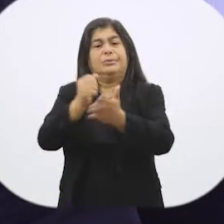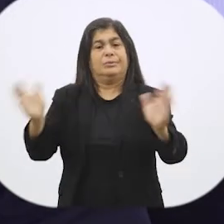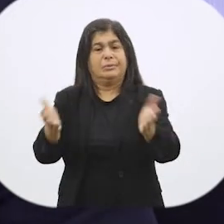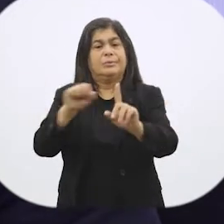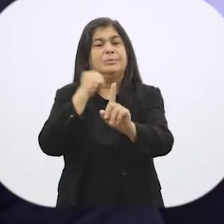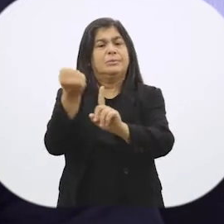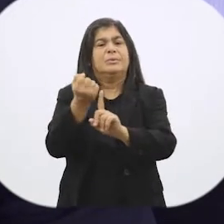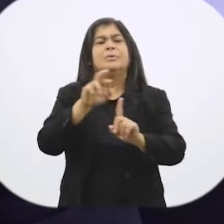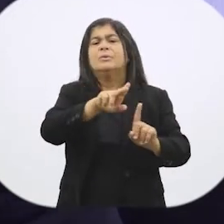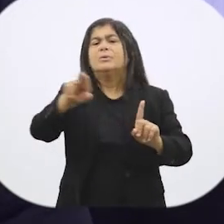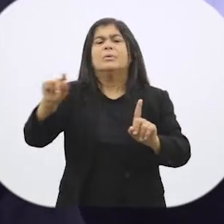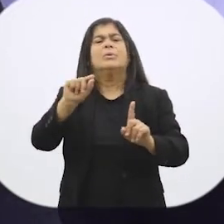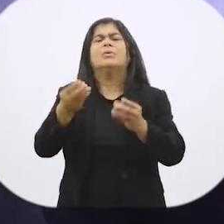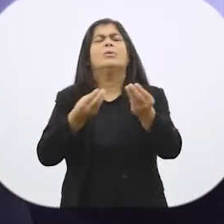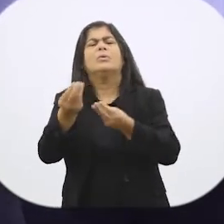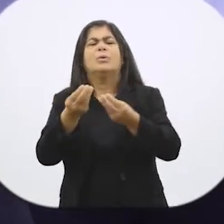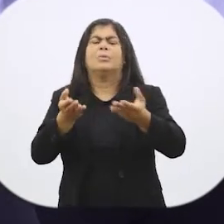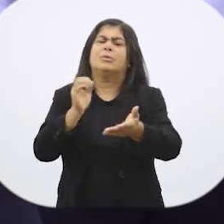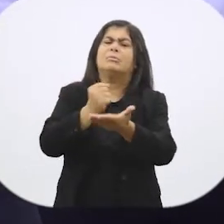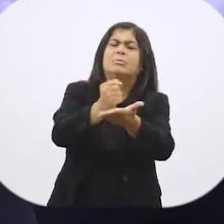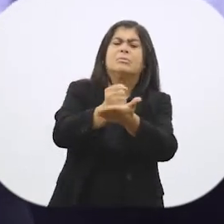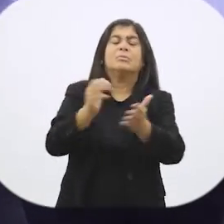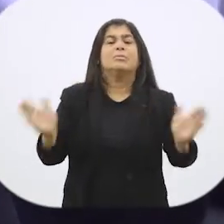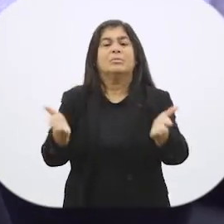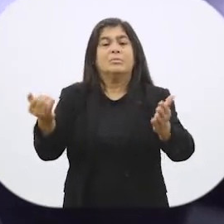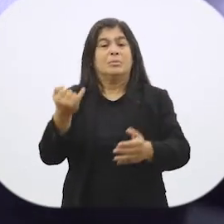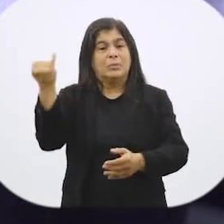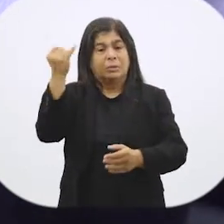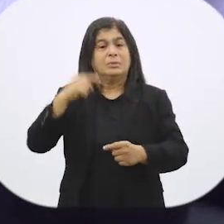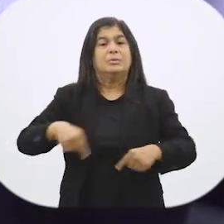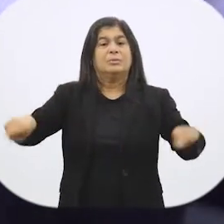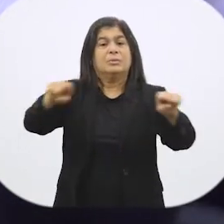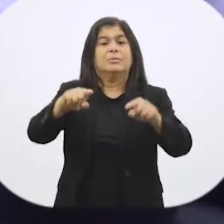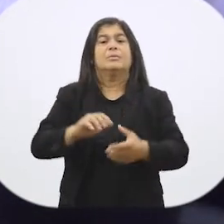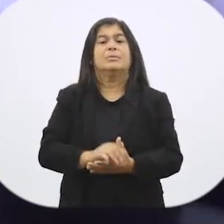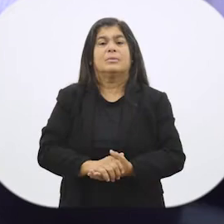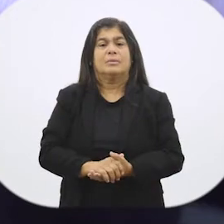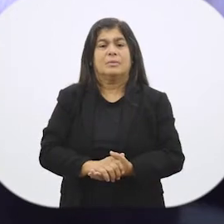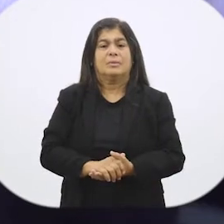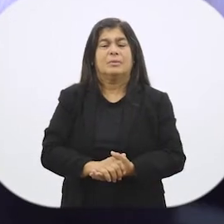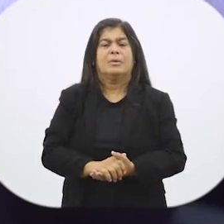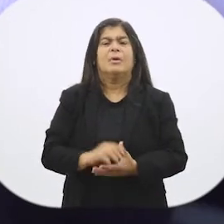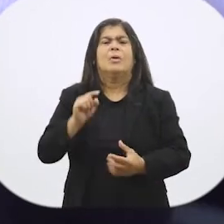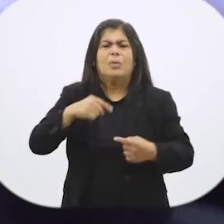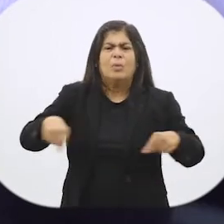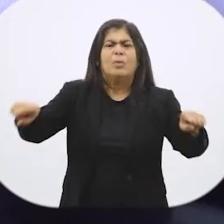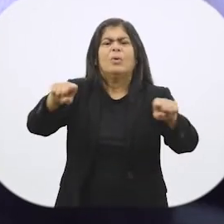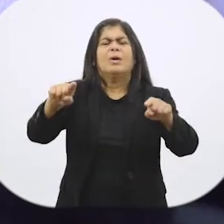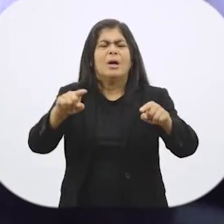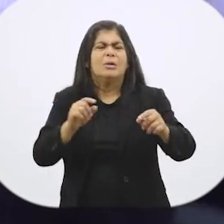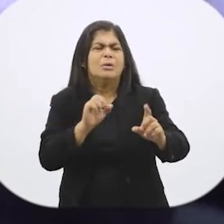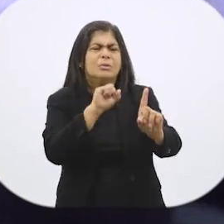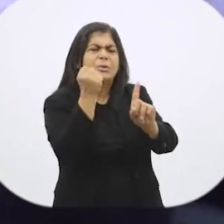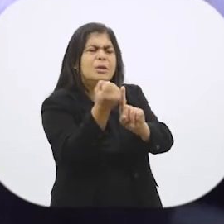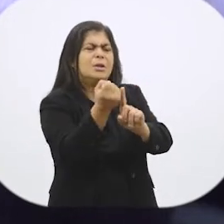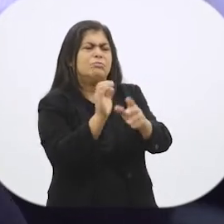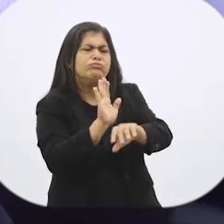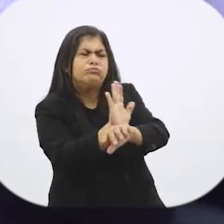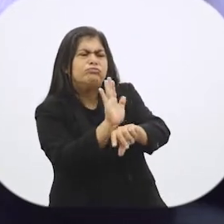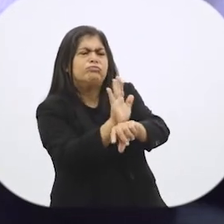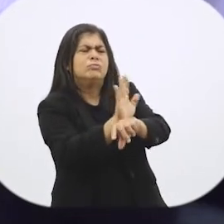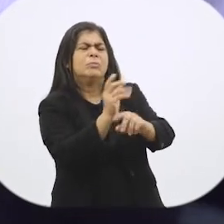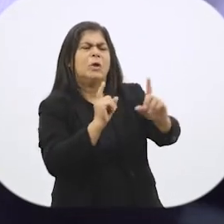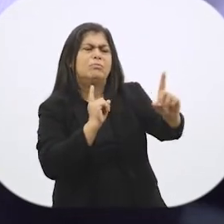benefício da sociedade. Quais são os campos de atuação? E é importante, nós vamos agora buscar cada vez mais uma aproximação com a sociedade para que eles